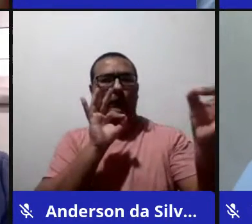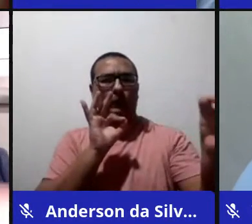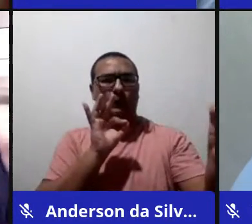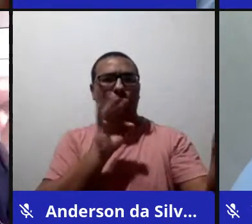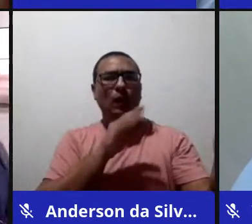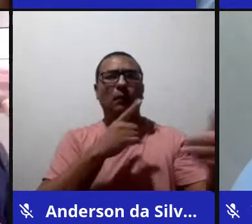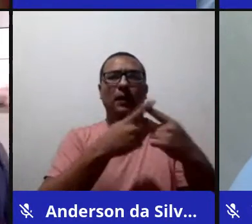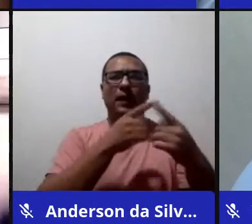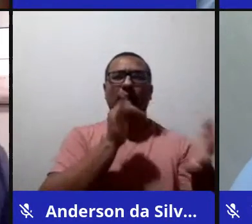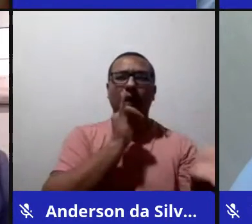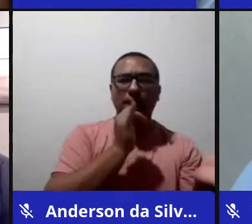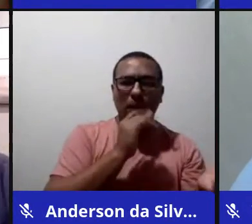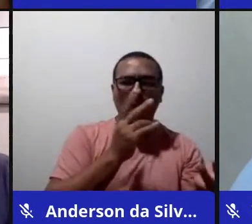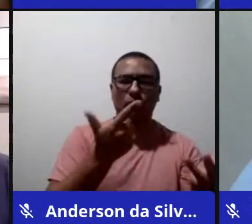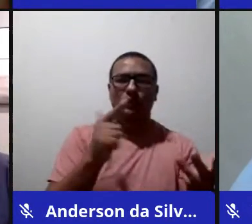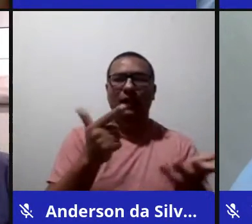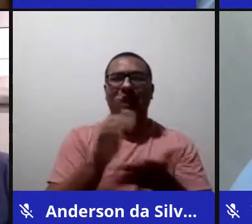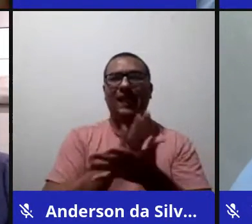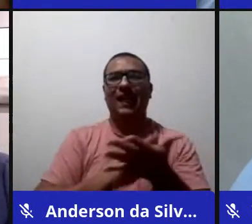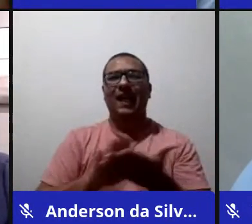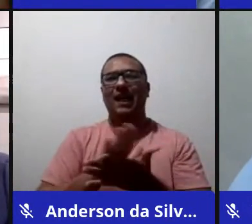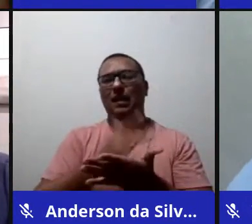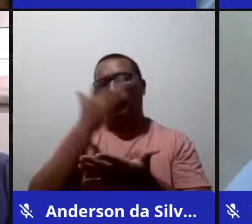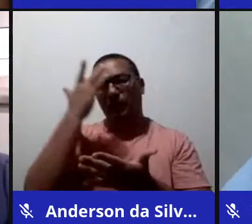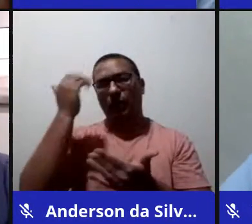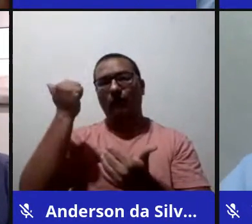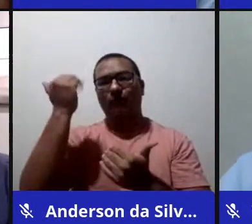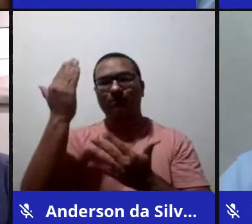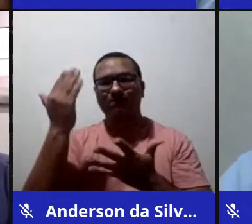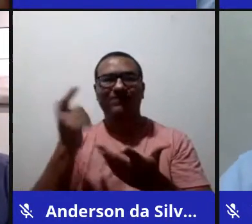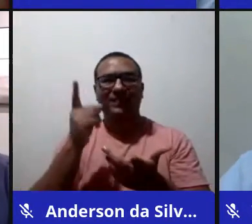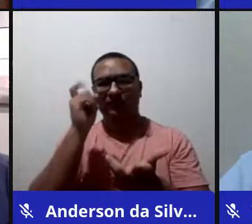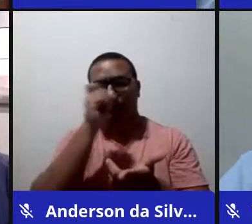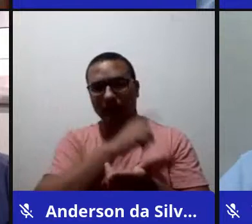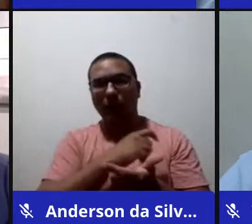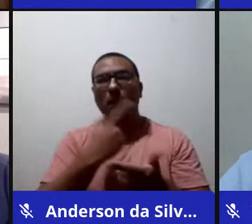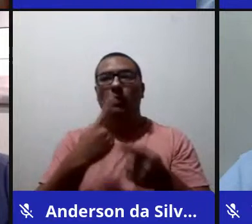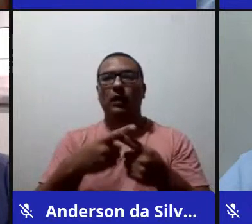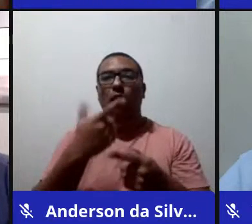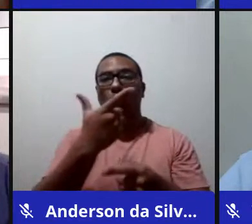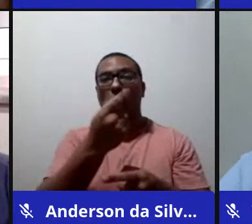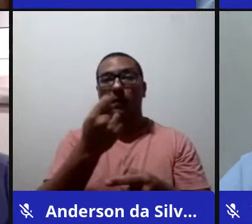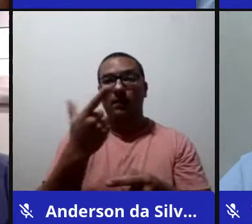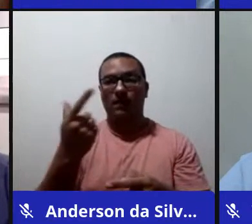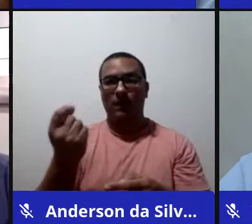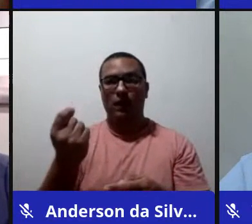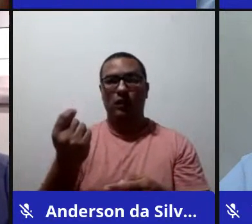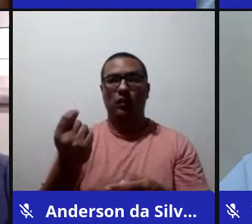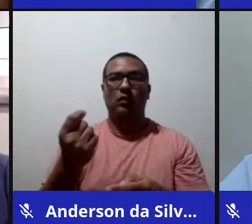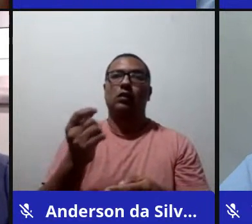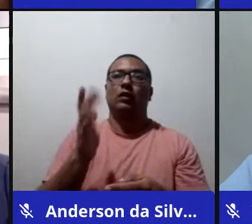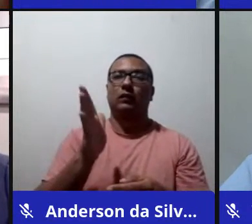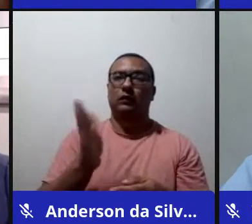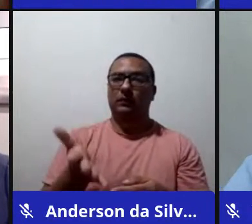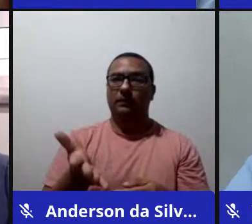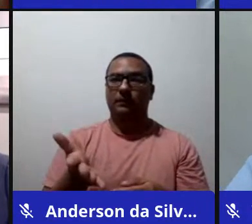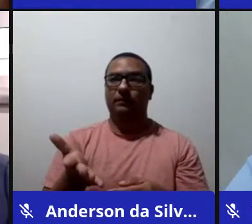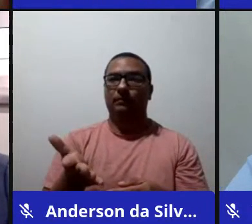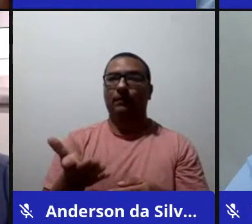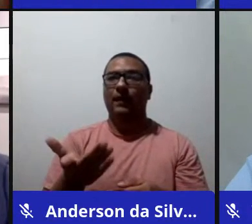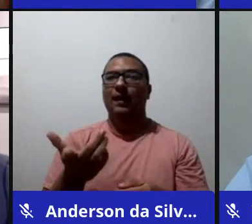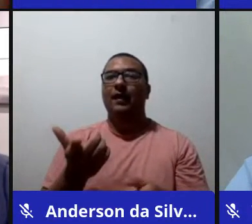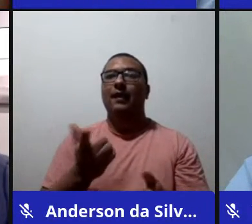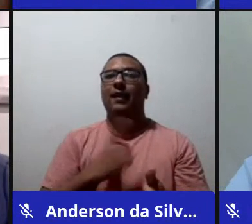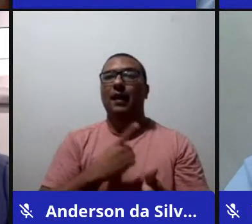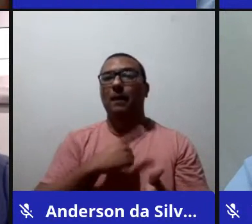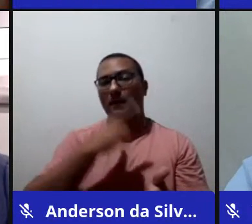ver a luz no fim do túnel, porque os exemplos não são bons, porque eles vêm lá do topo, não são bons. A gente ainda tem, é 2020,